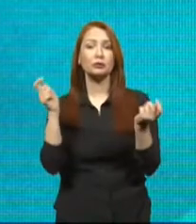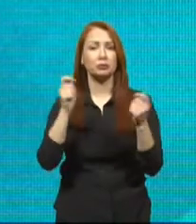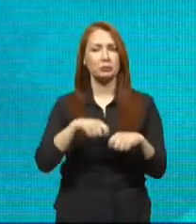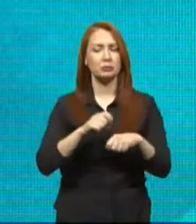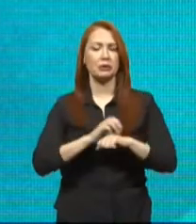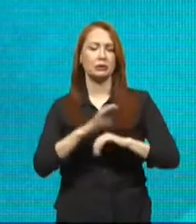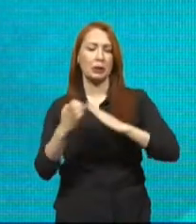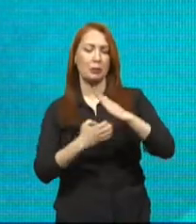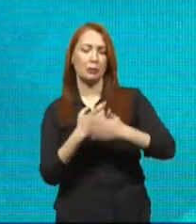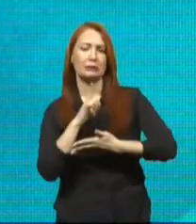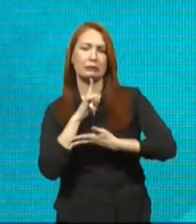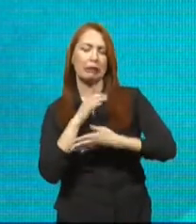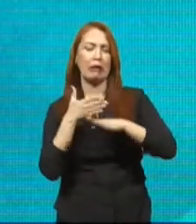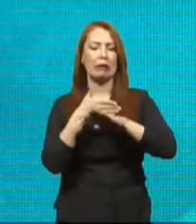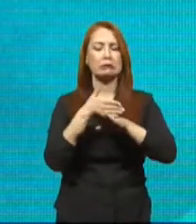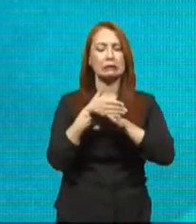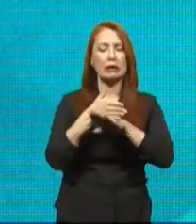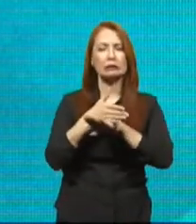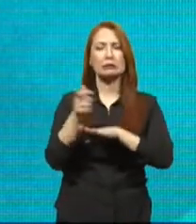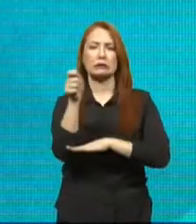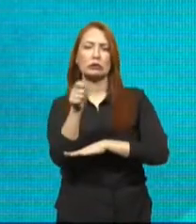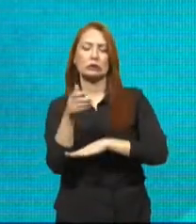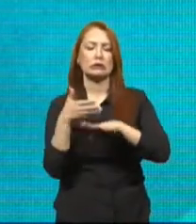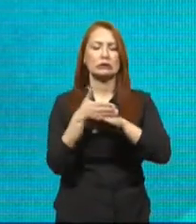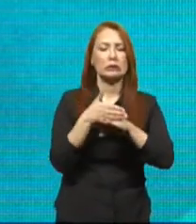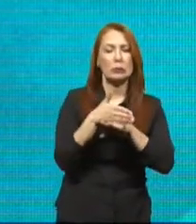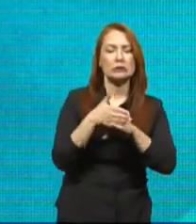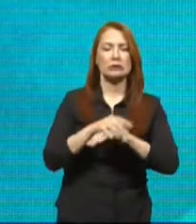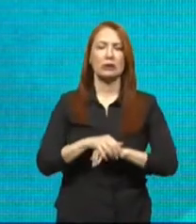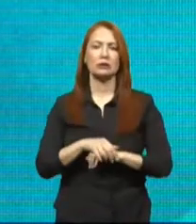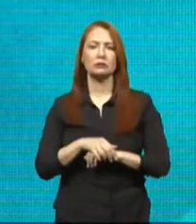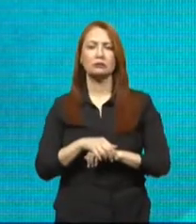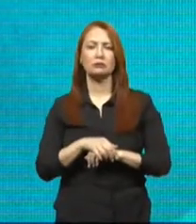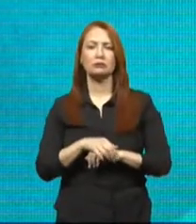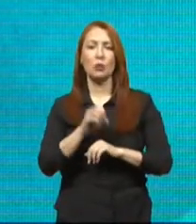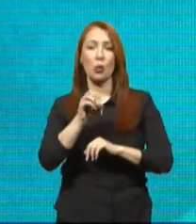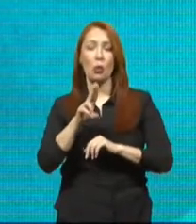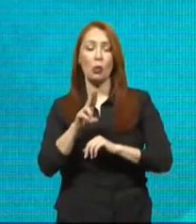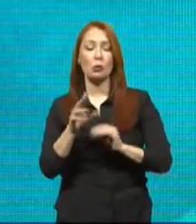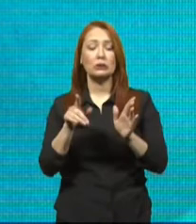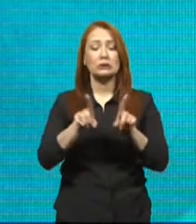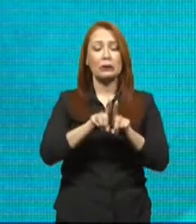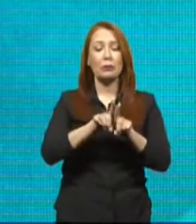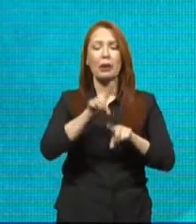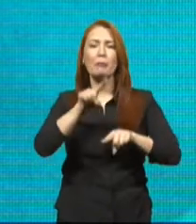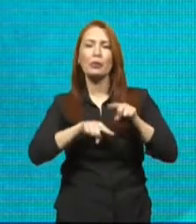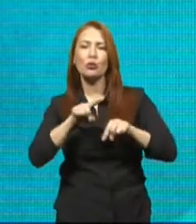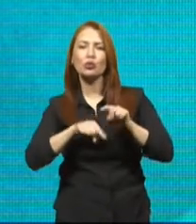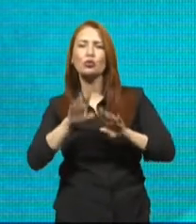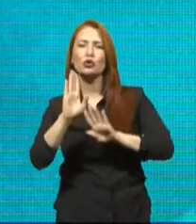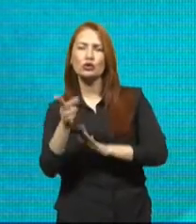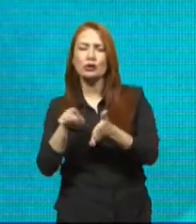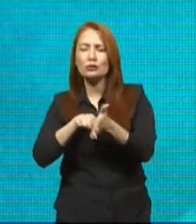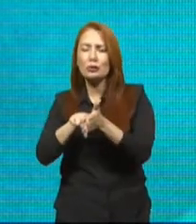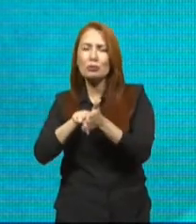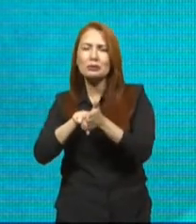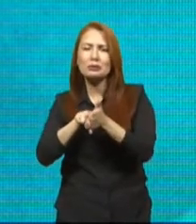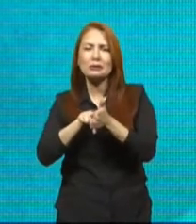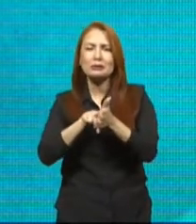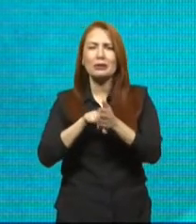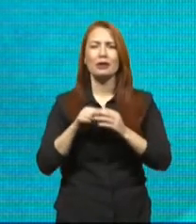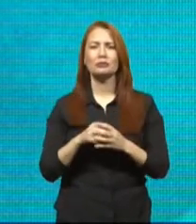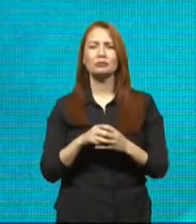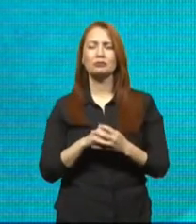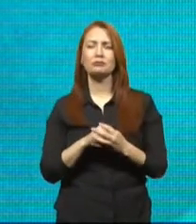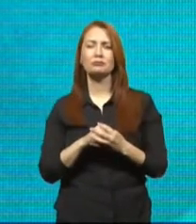cooperativa tenha esse acesso, a associação tenha esse acesso, ou até produtos que estão sendo pesquisados, equipamentos que estão sendo